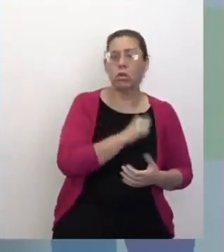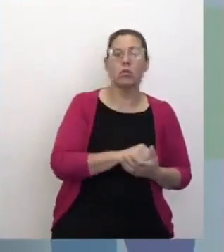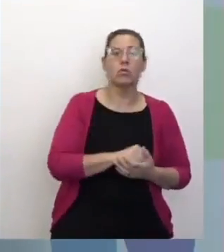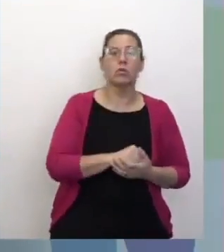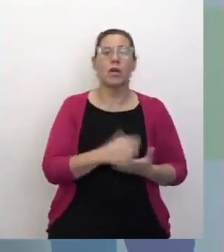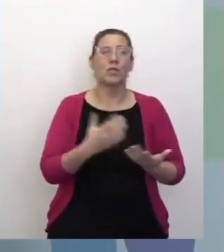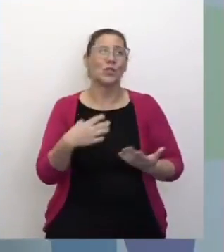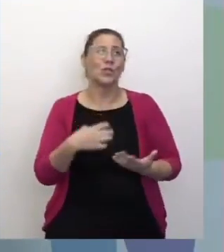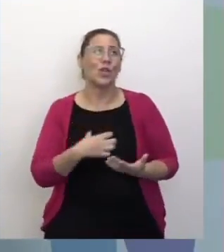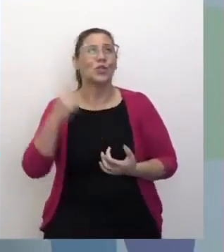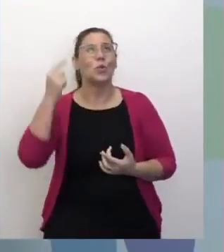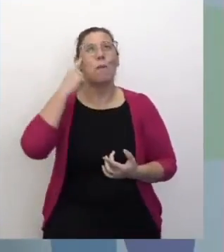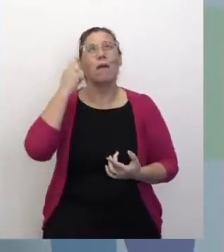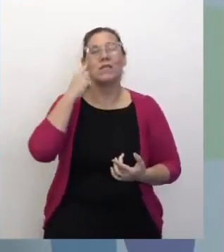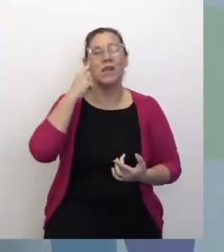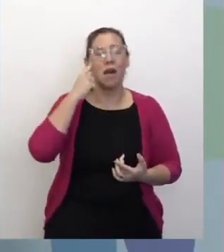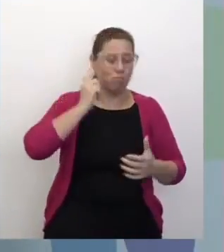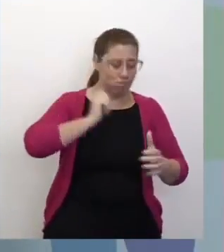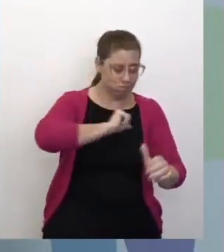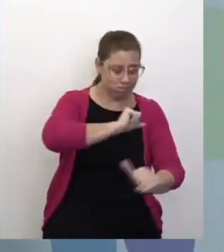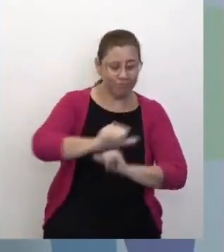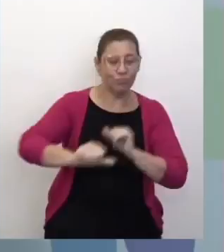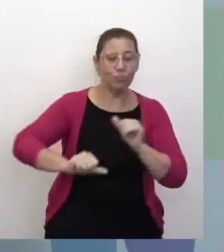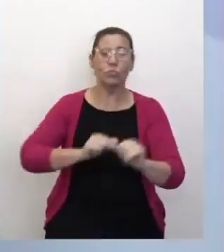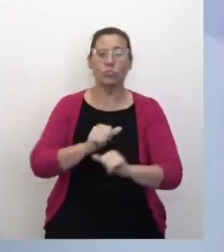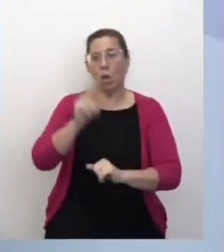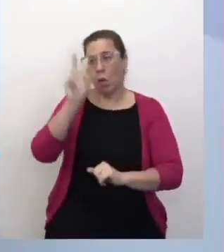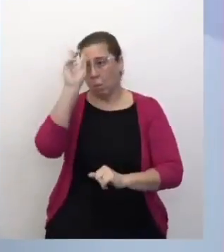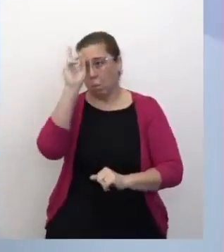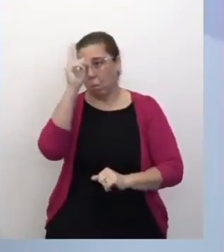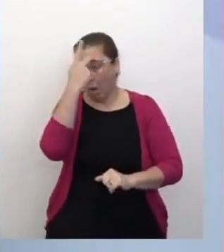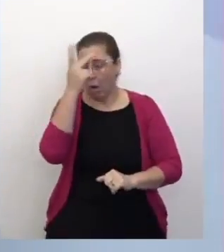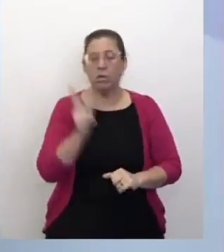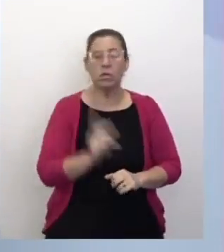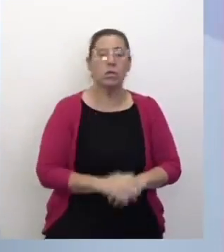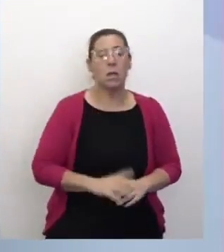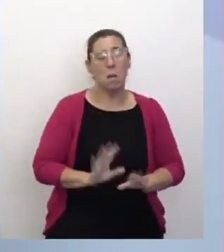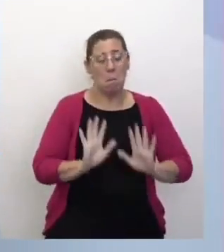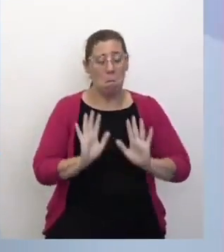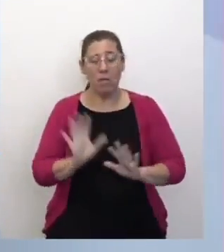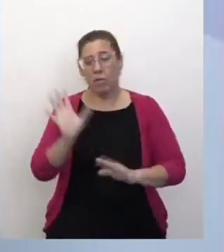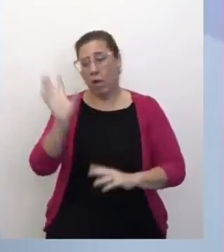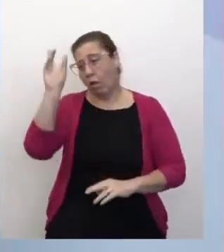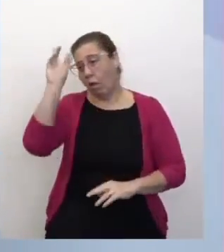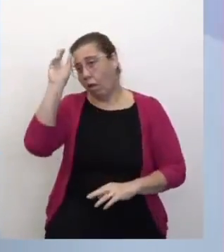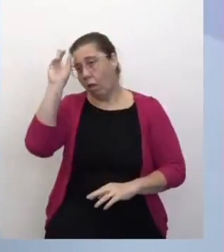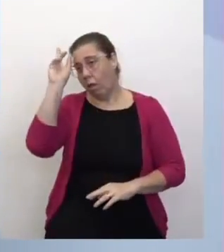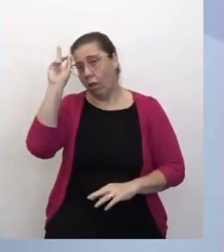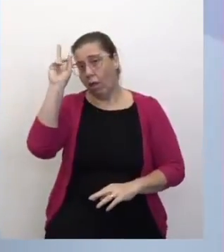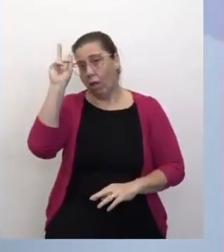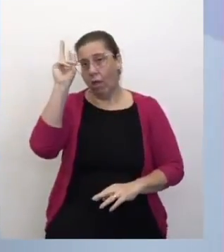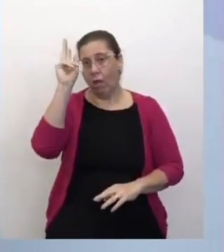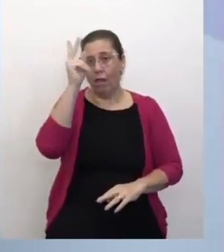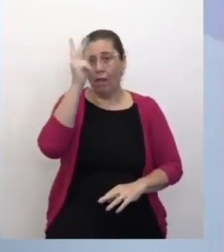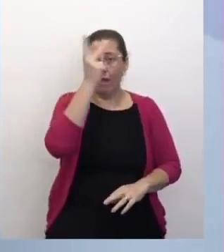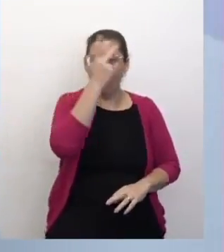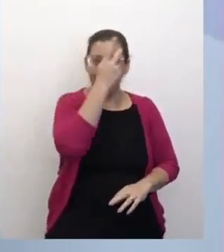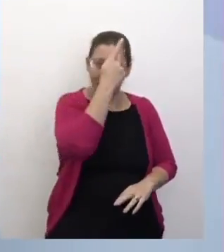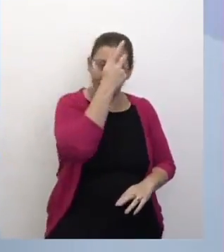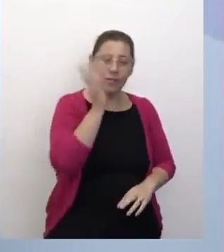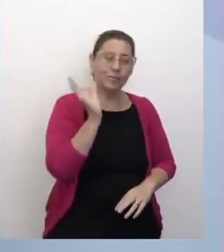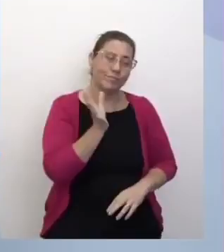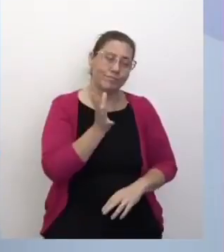de mundo também mudavam muito mais lentamente. Você comentou, né, numa aula, professor Mauro, que a partir do momento que se muda aí os